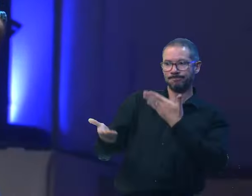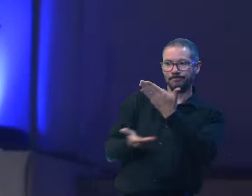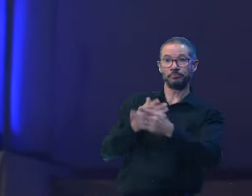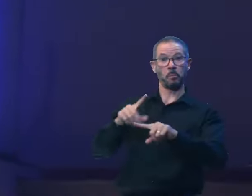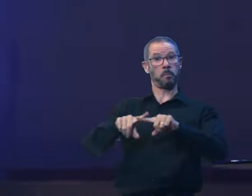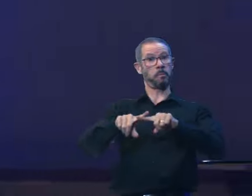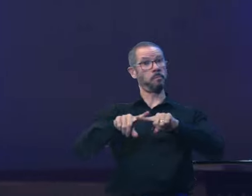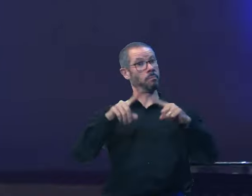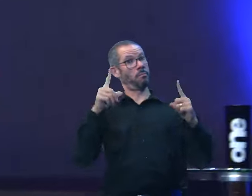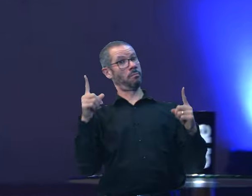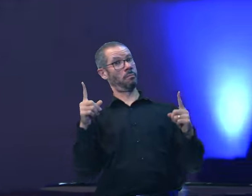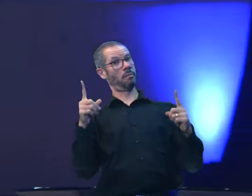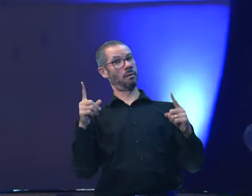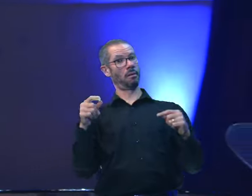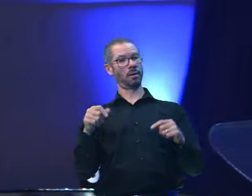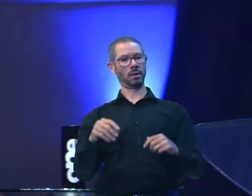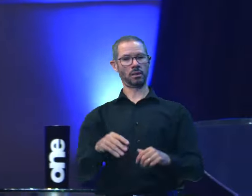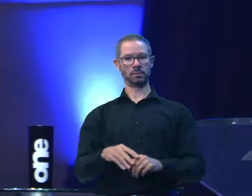Porém,